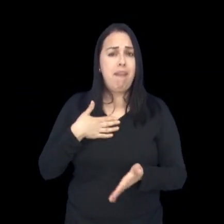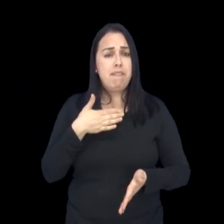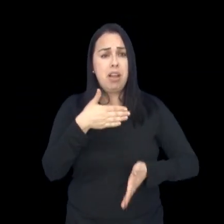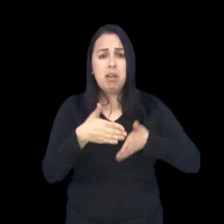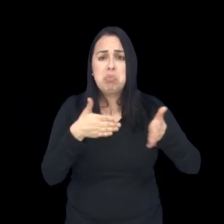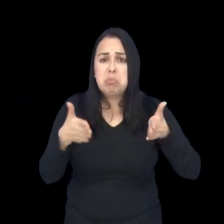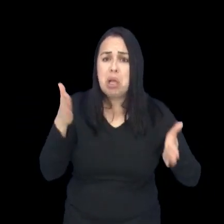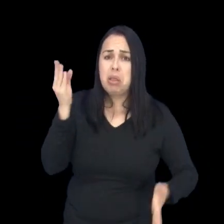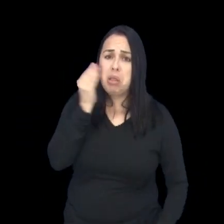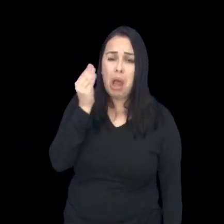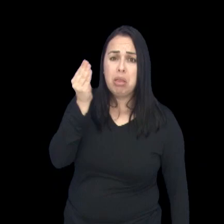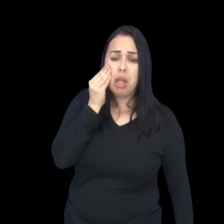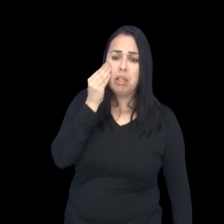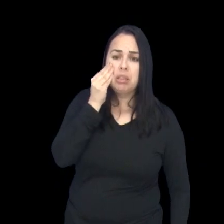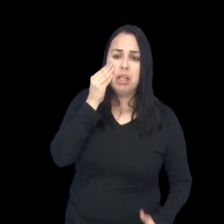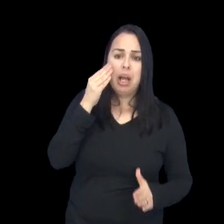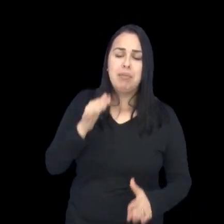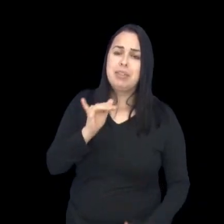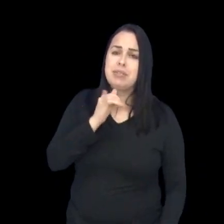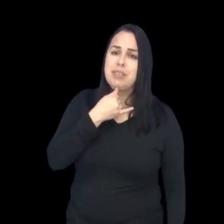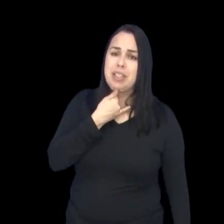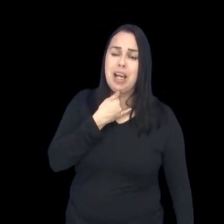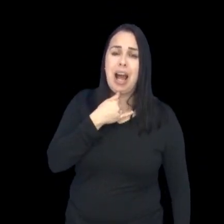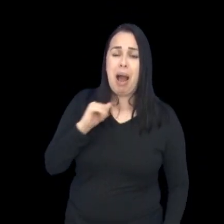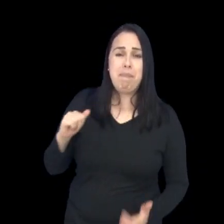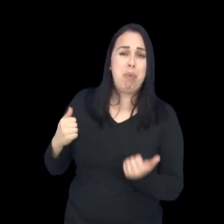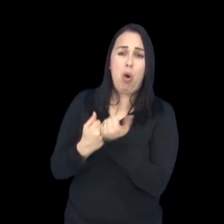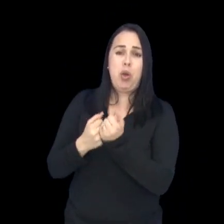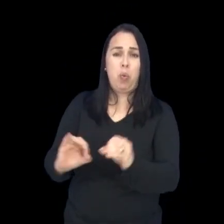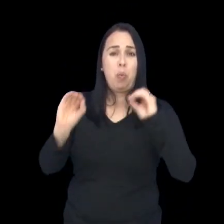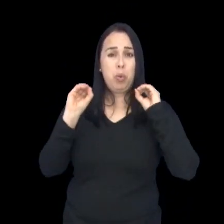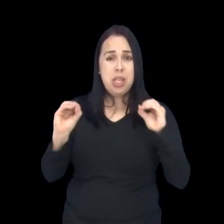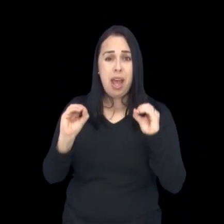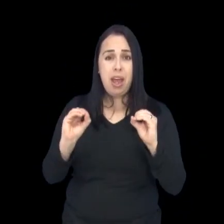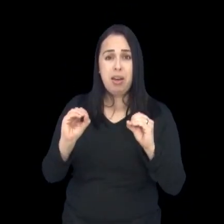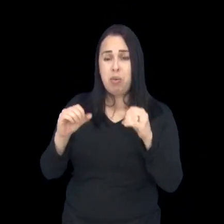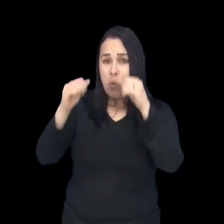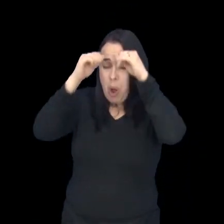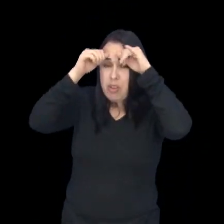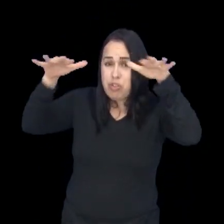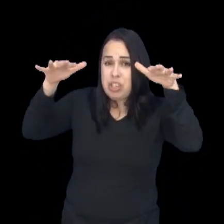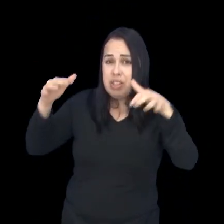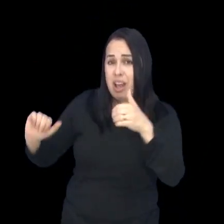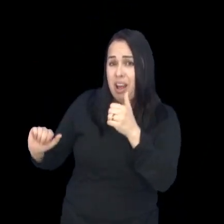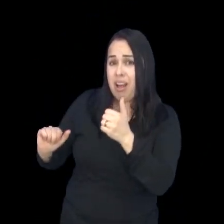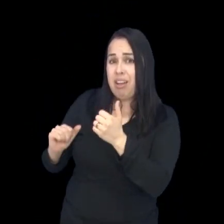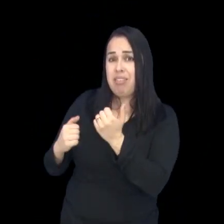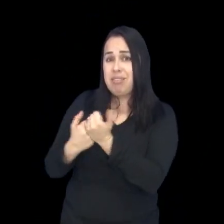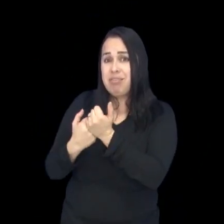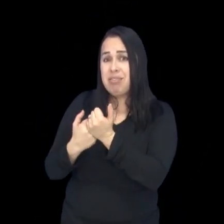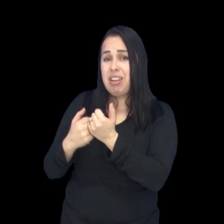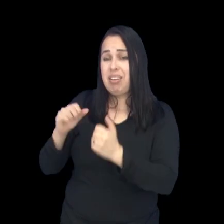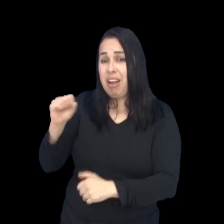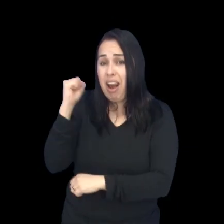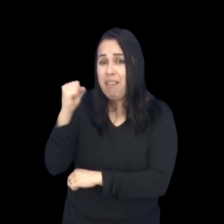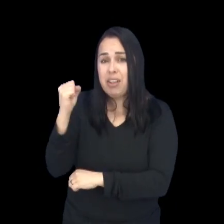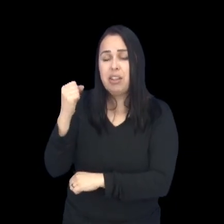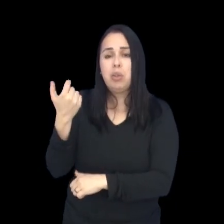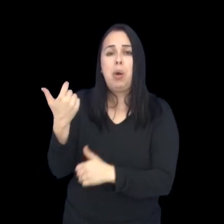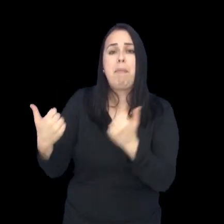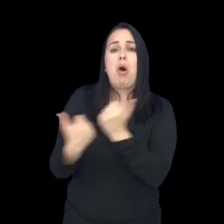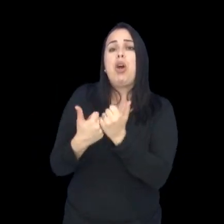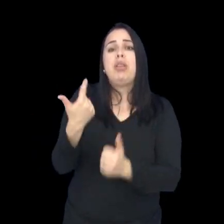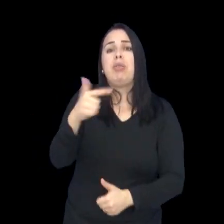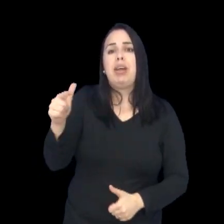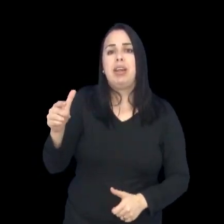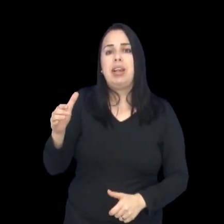São José dos Campos, infelizmente nós não temos apoio. O autista severo, ele é desligado das instituições, as